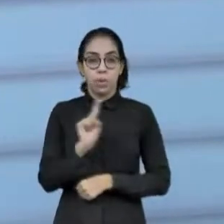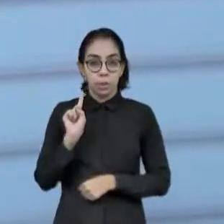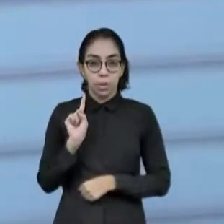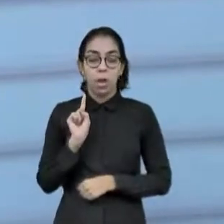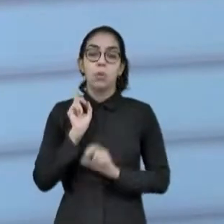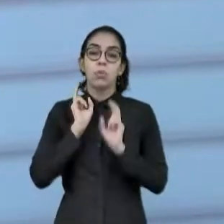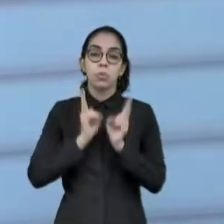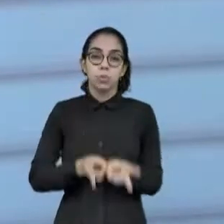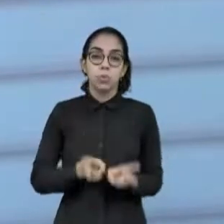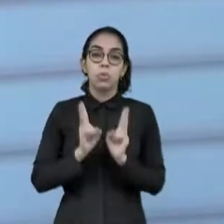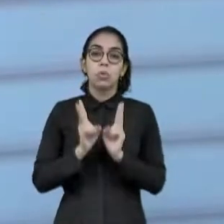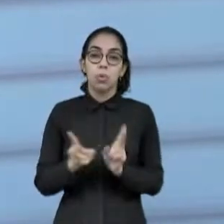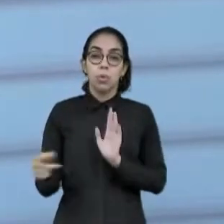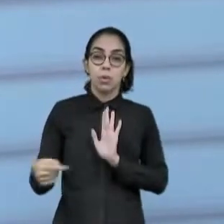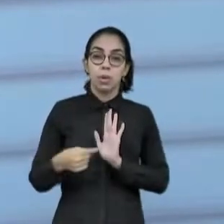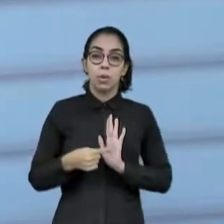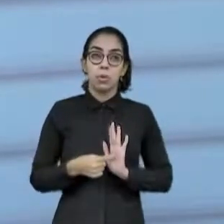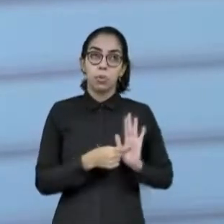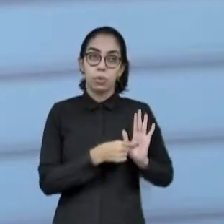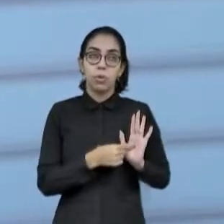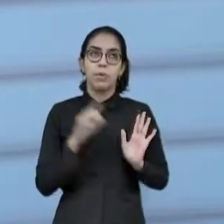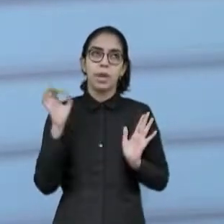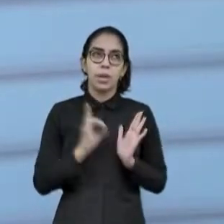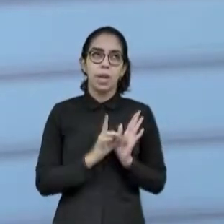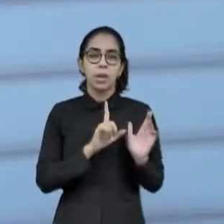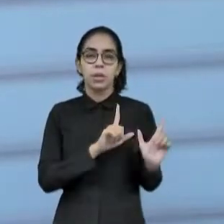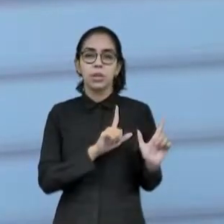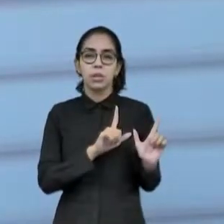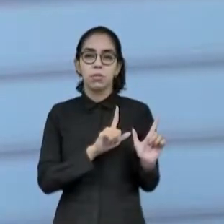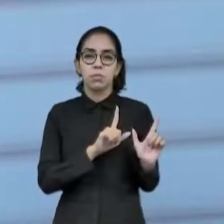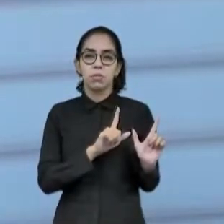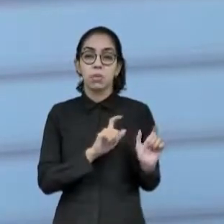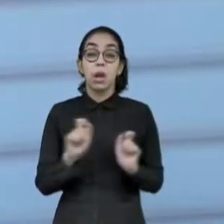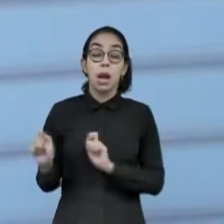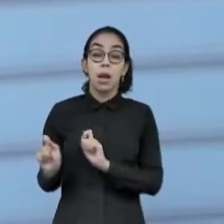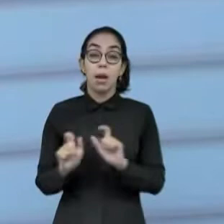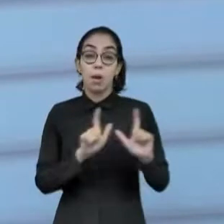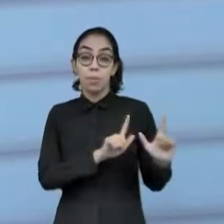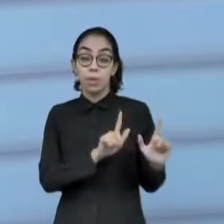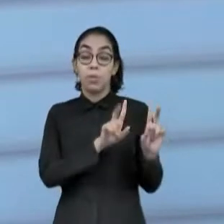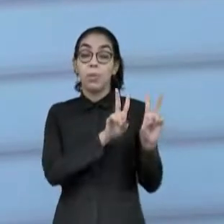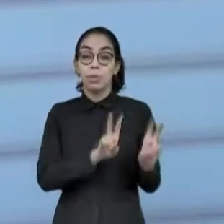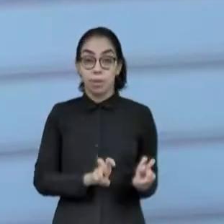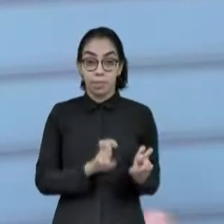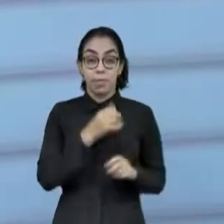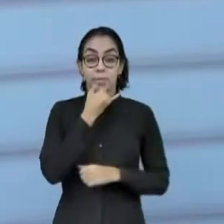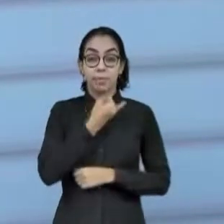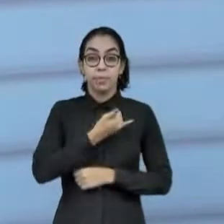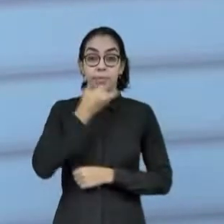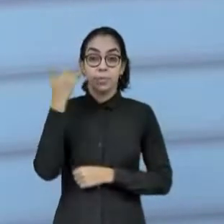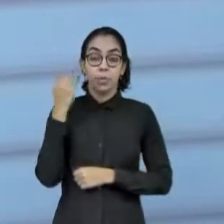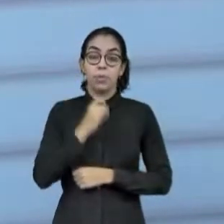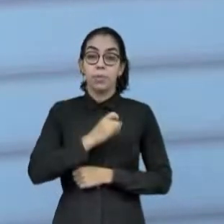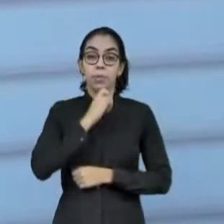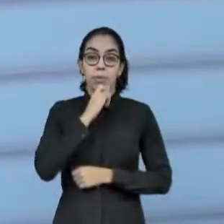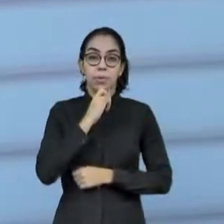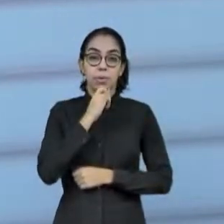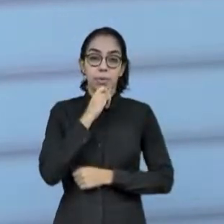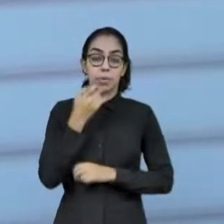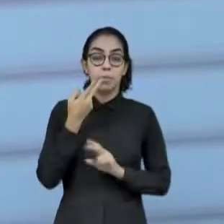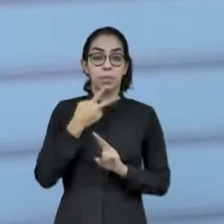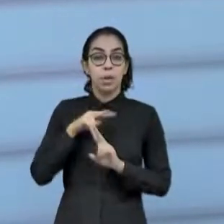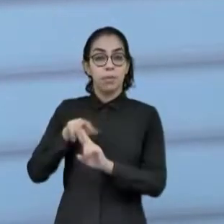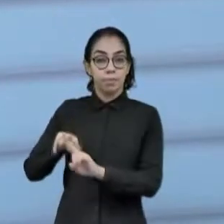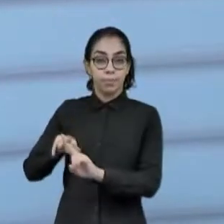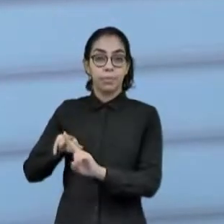não chegarem tanto, mas deu para perceber que elas aumentaram, sobretudo em algumas temáticas, né? O prisional, como a Lourdes citou. A